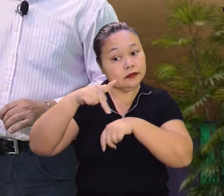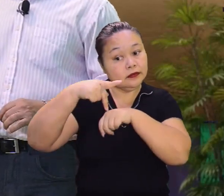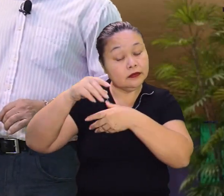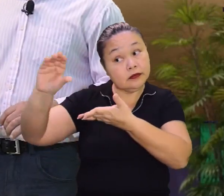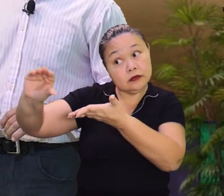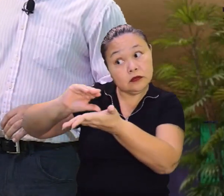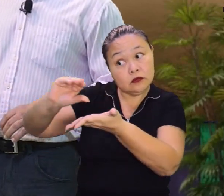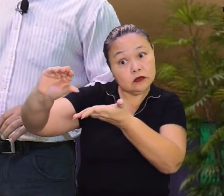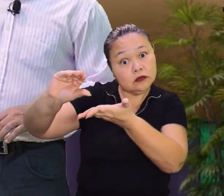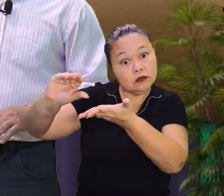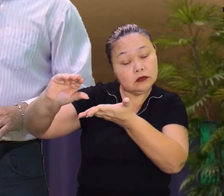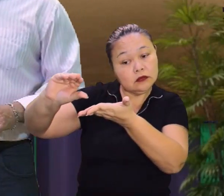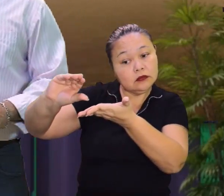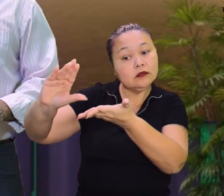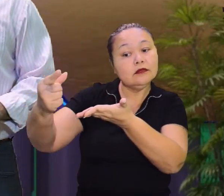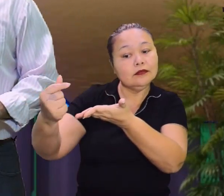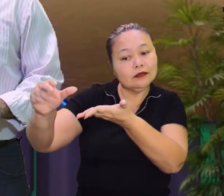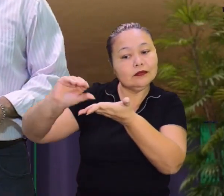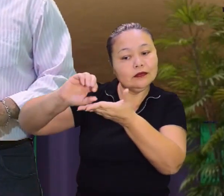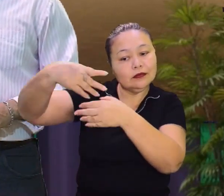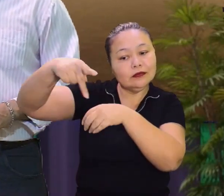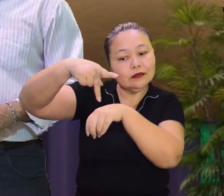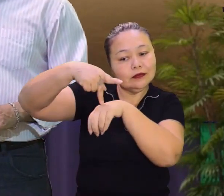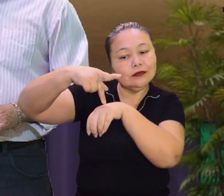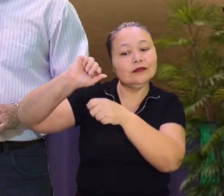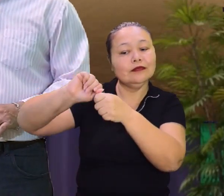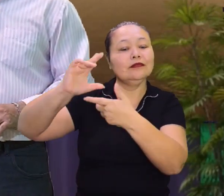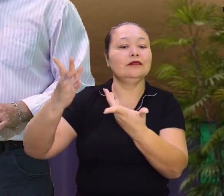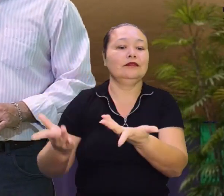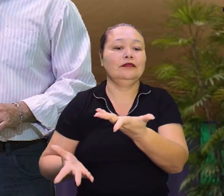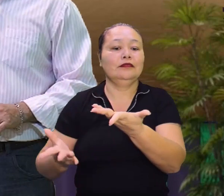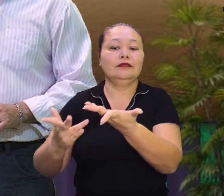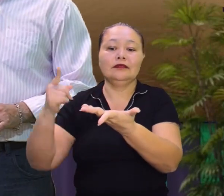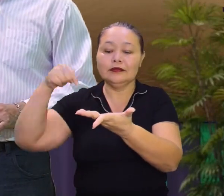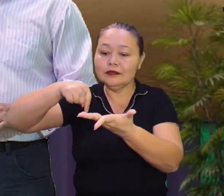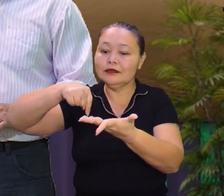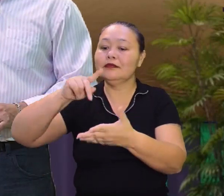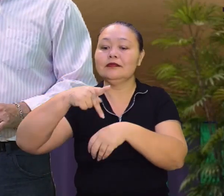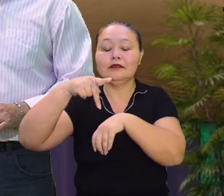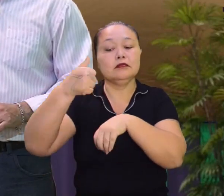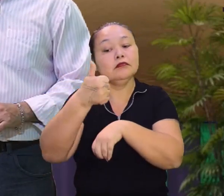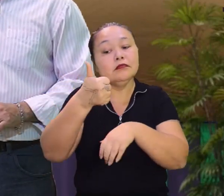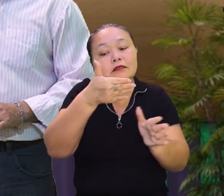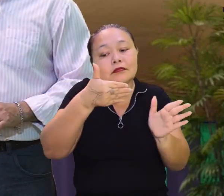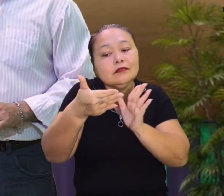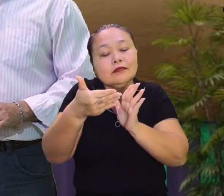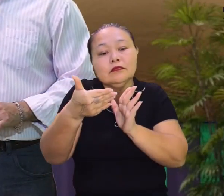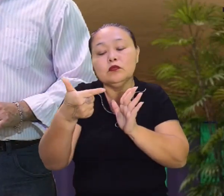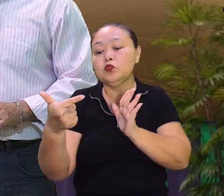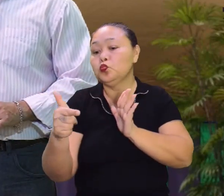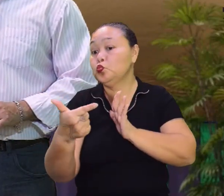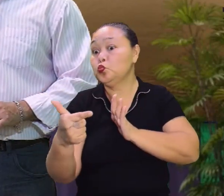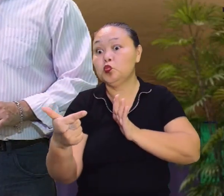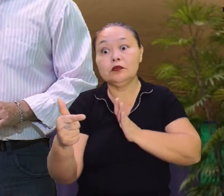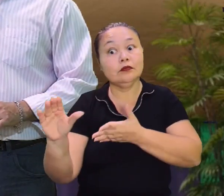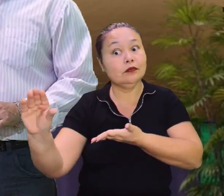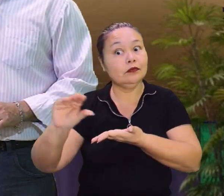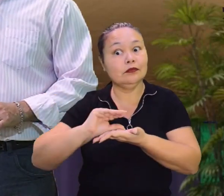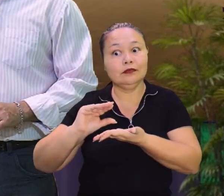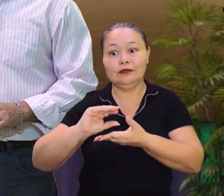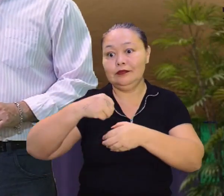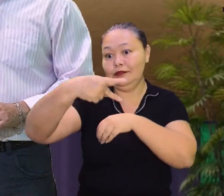receberam muito capital externo, investimento externo, e esse país, no primeiro momento, não